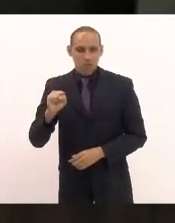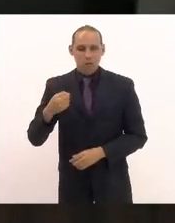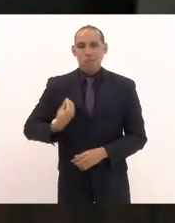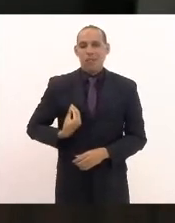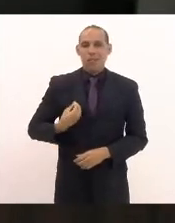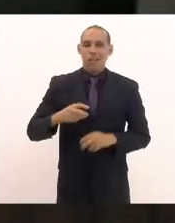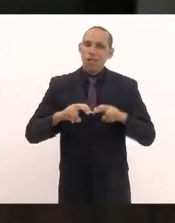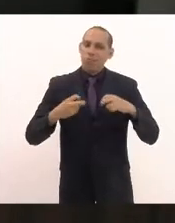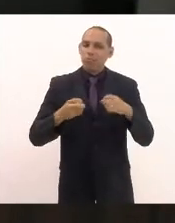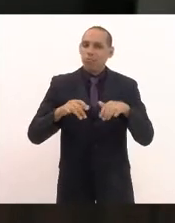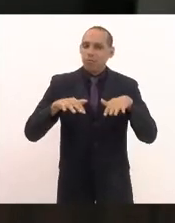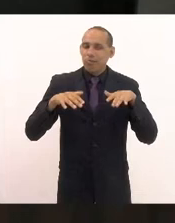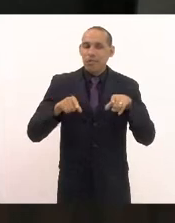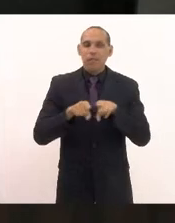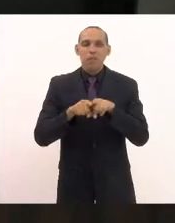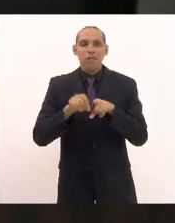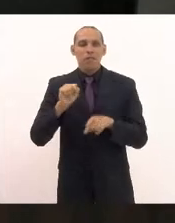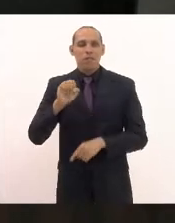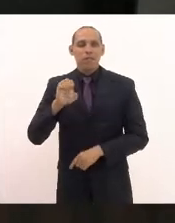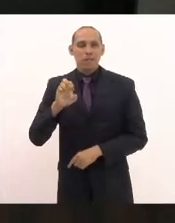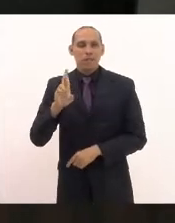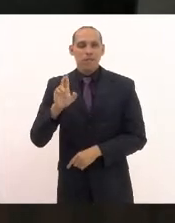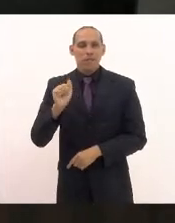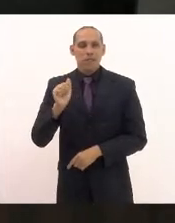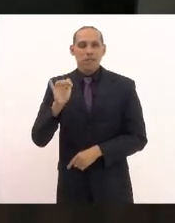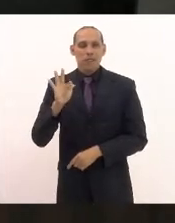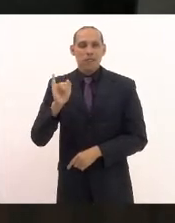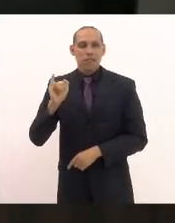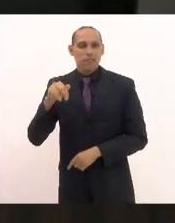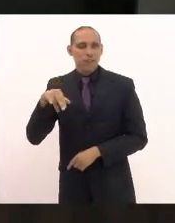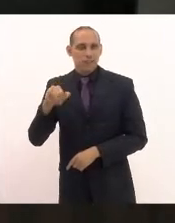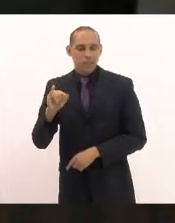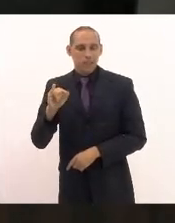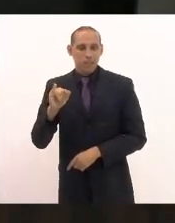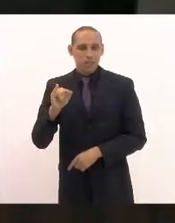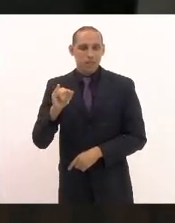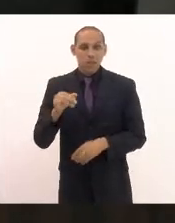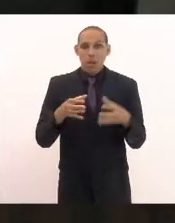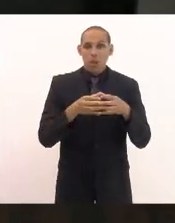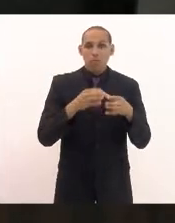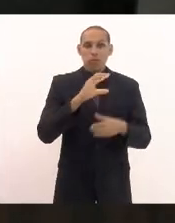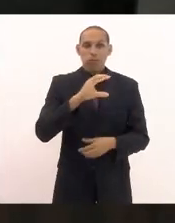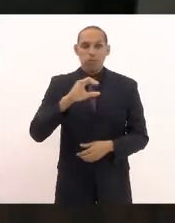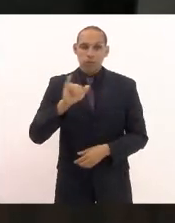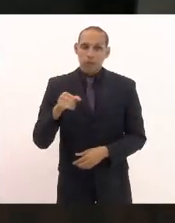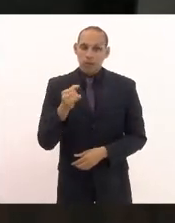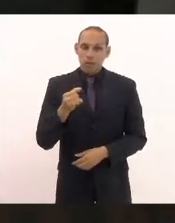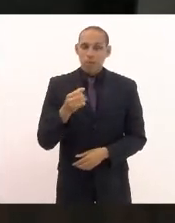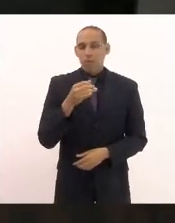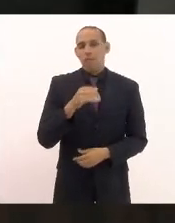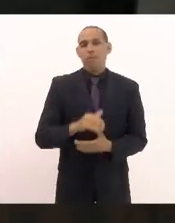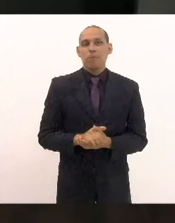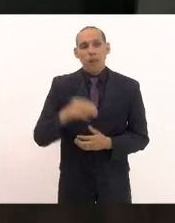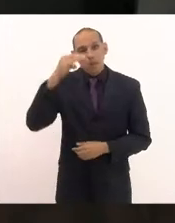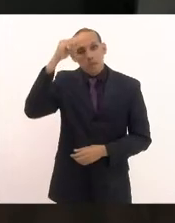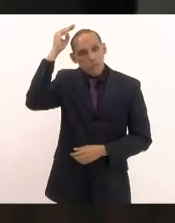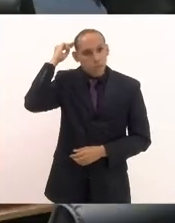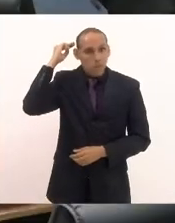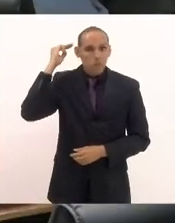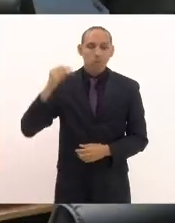plenário, deputada Serafine. Para emitir parecer pela Comissão de Constituição e Justiça, o deputado Márcio